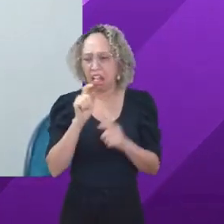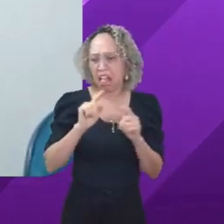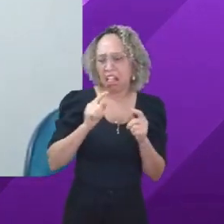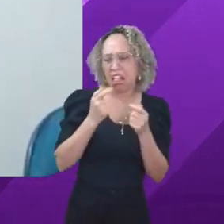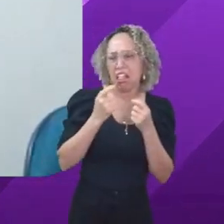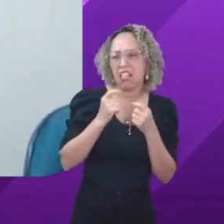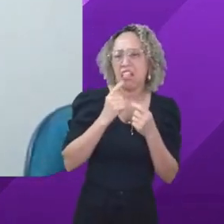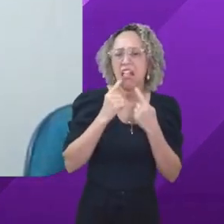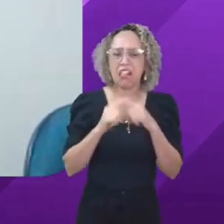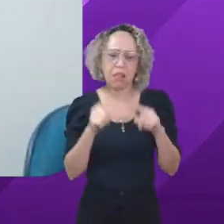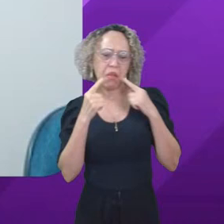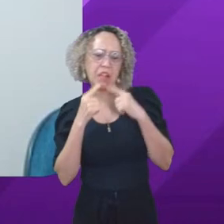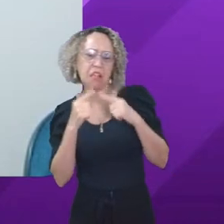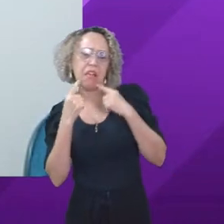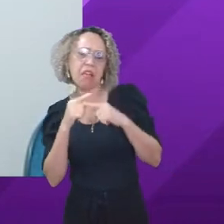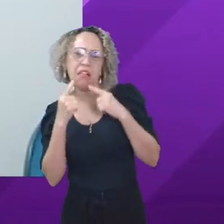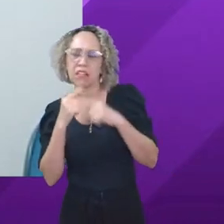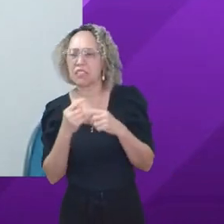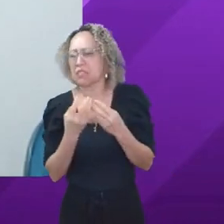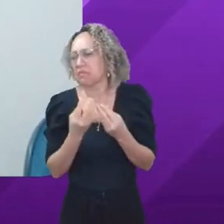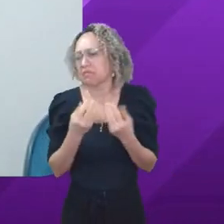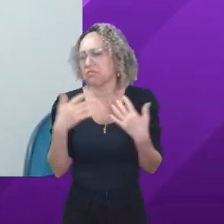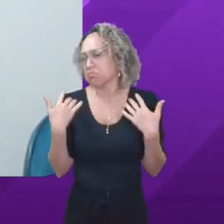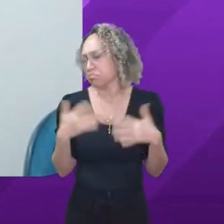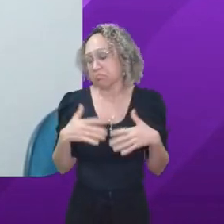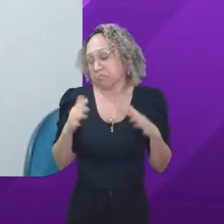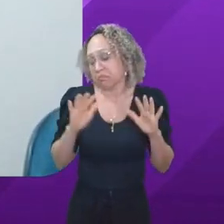se dá mais chances e oportunidades a homens,